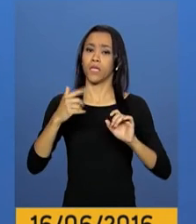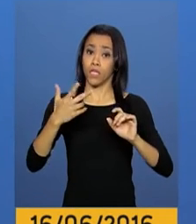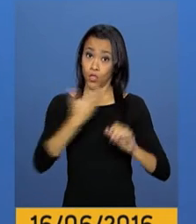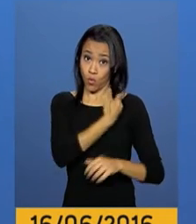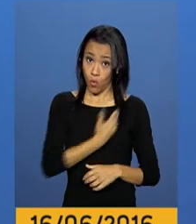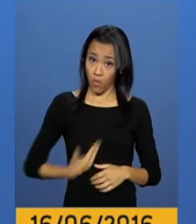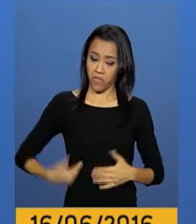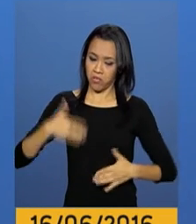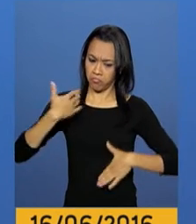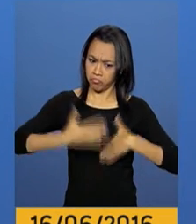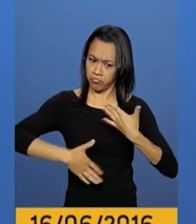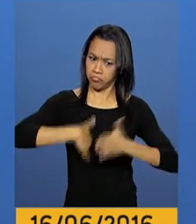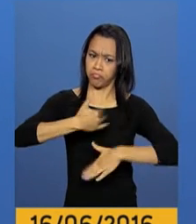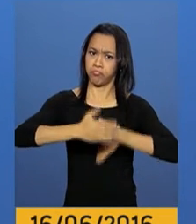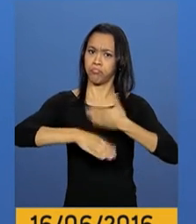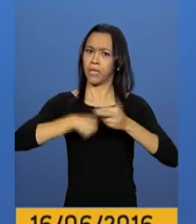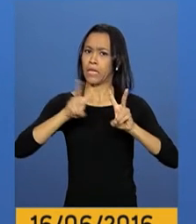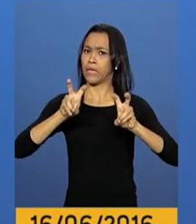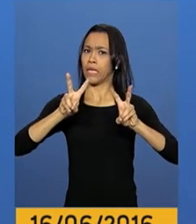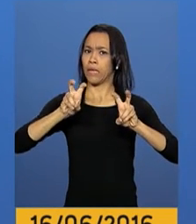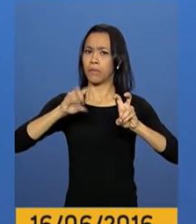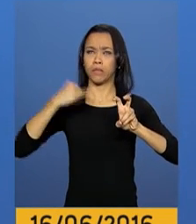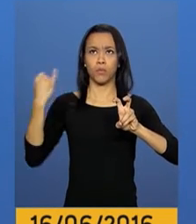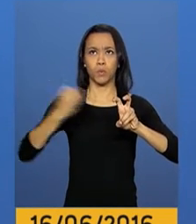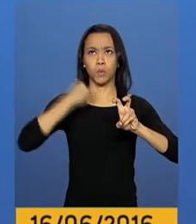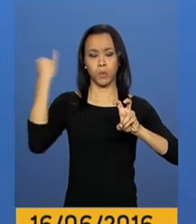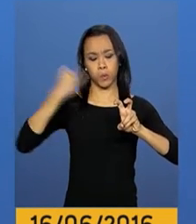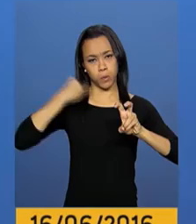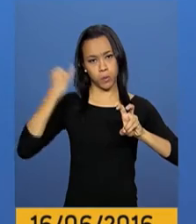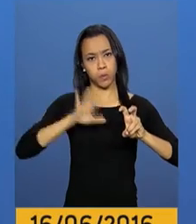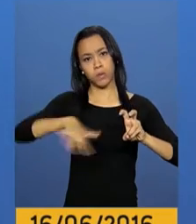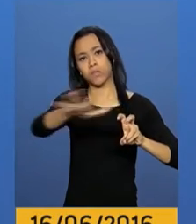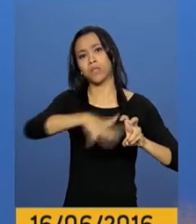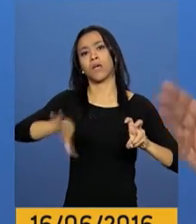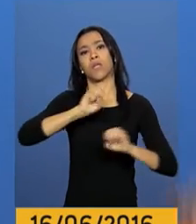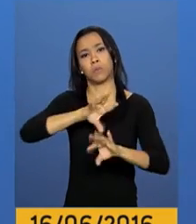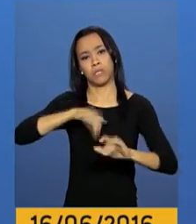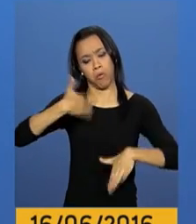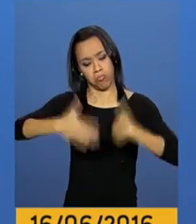avança em questões importantes para a área da educação.